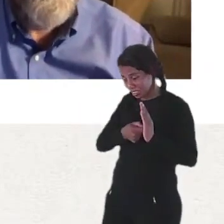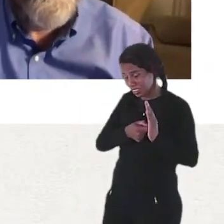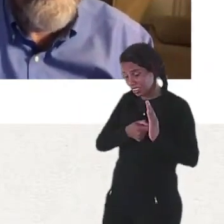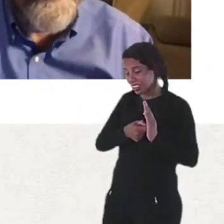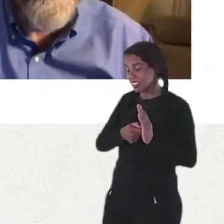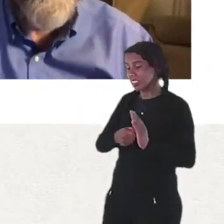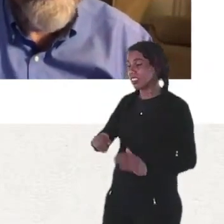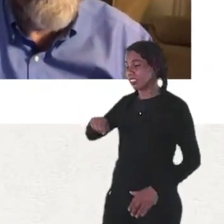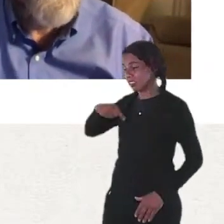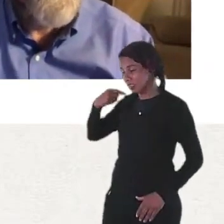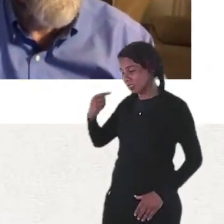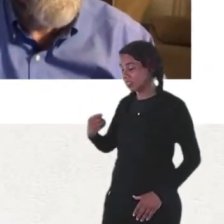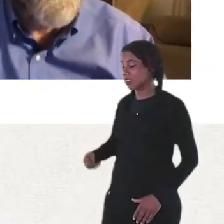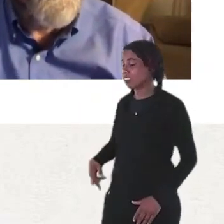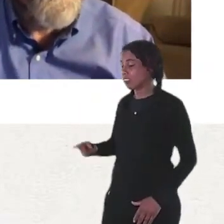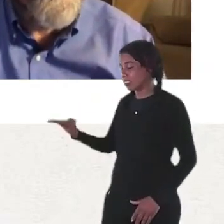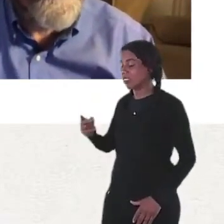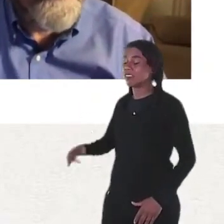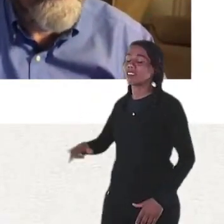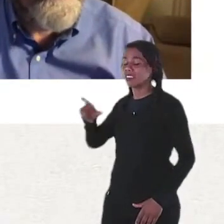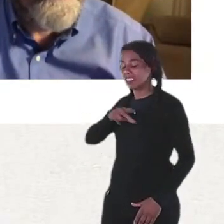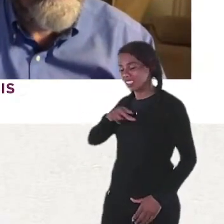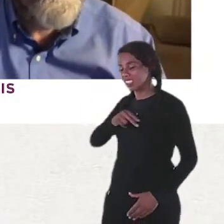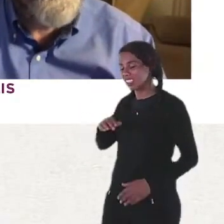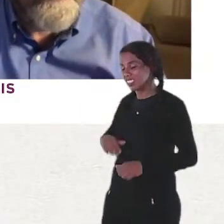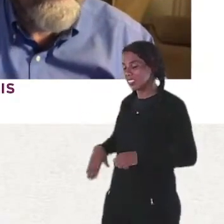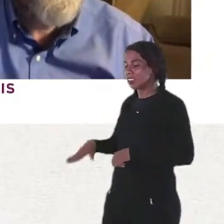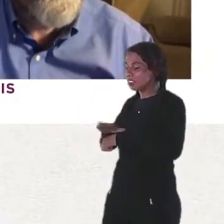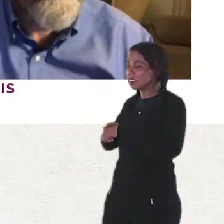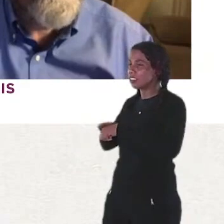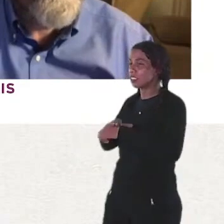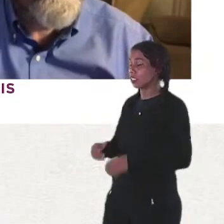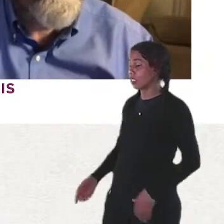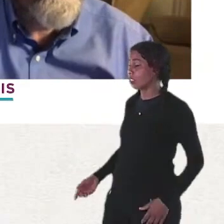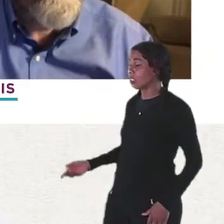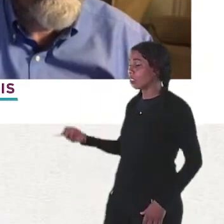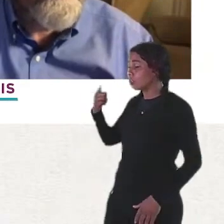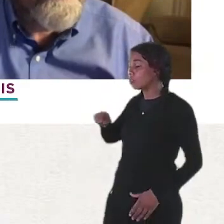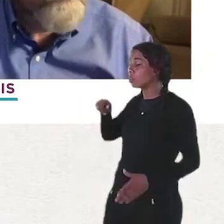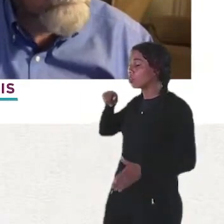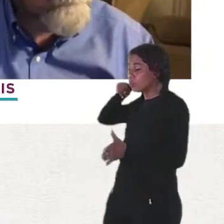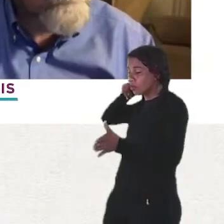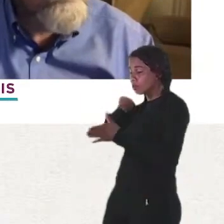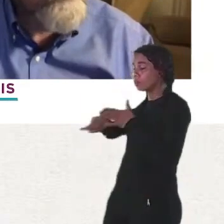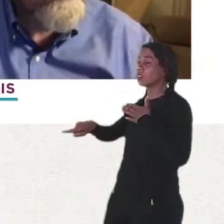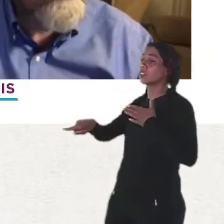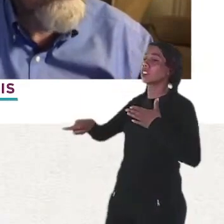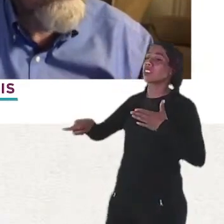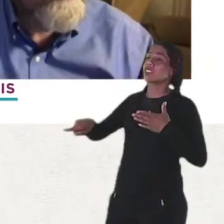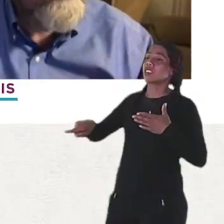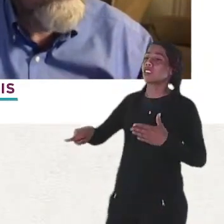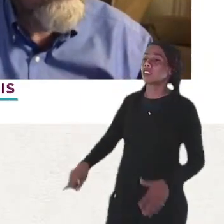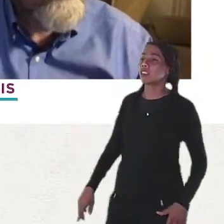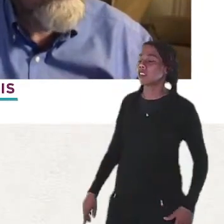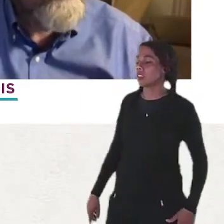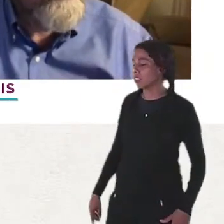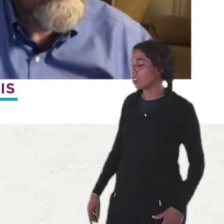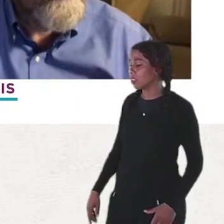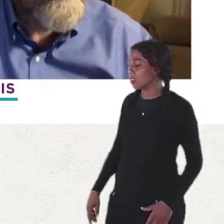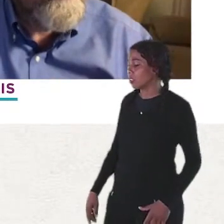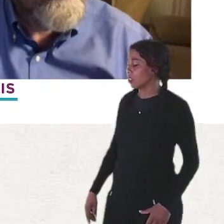vamos desligar. Mas eu queria te fazer a última pergunta, transformando a sua própria pergunta